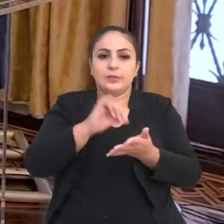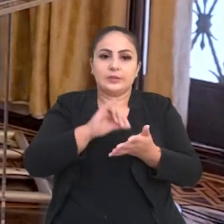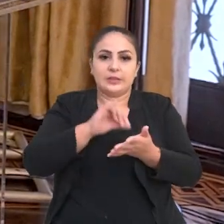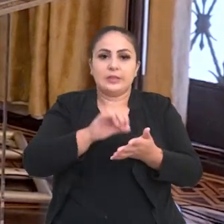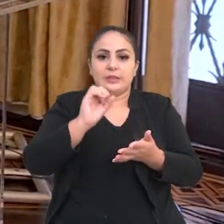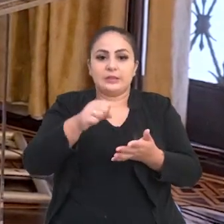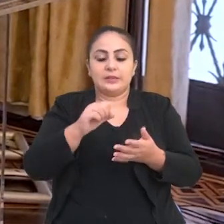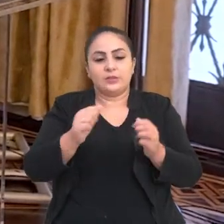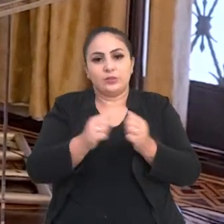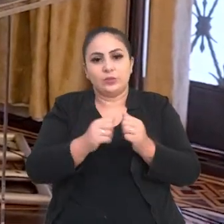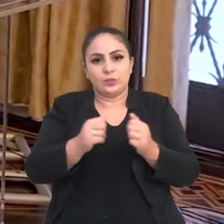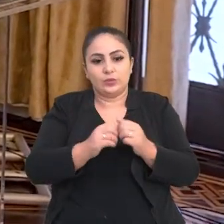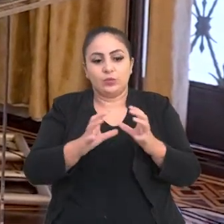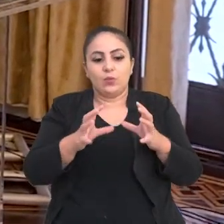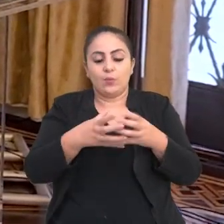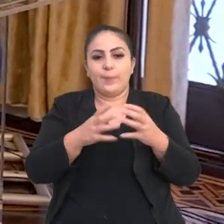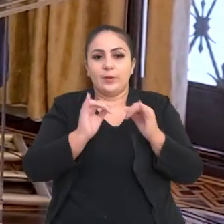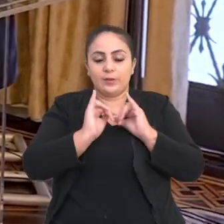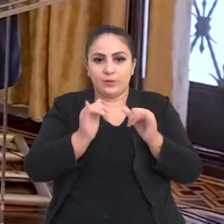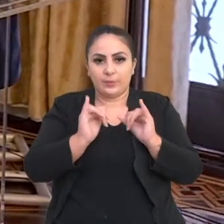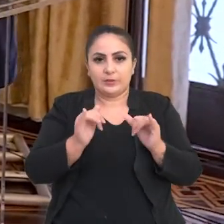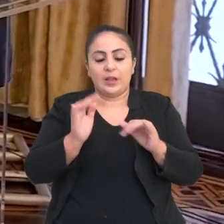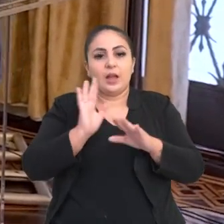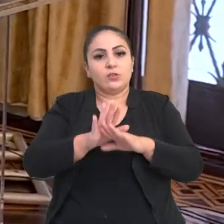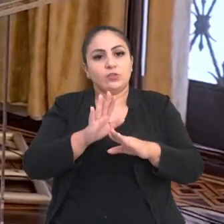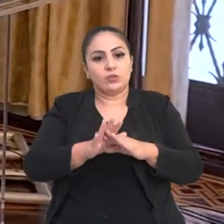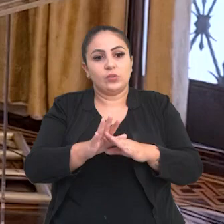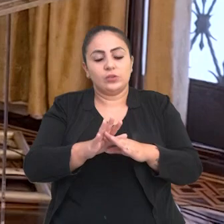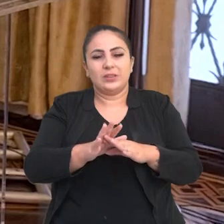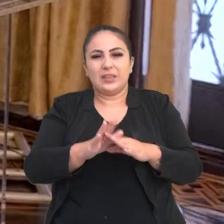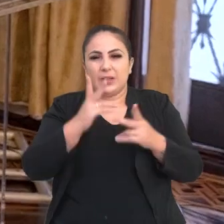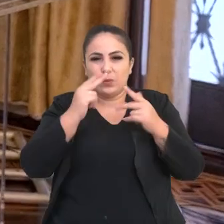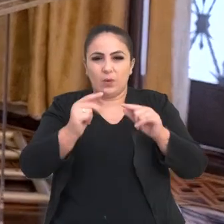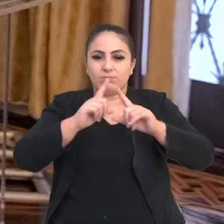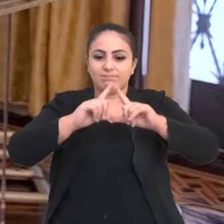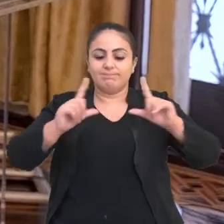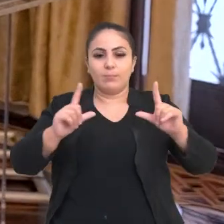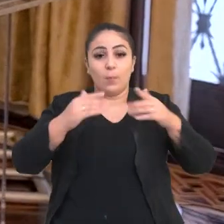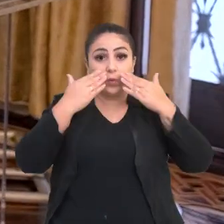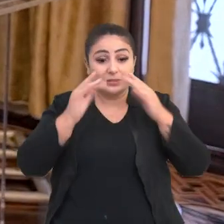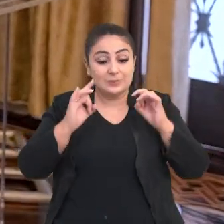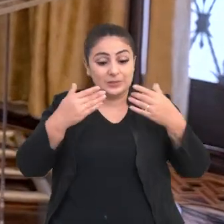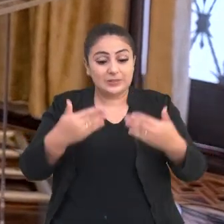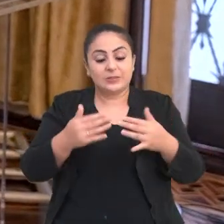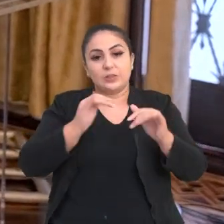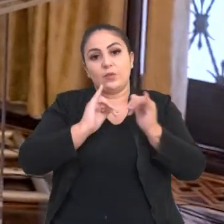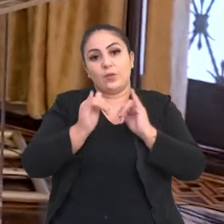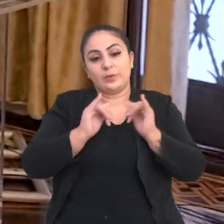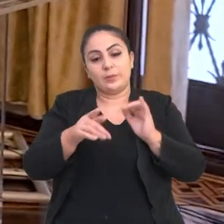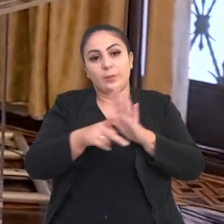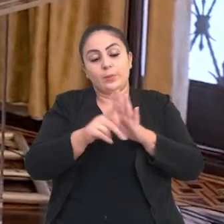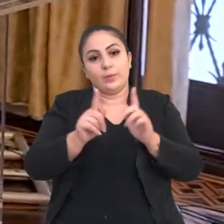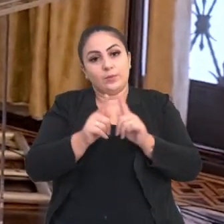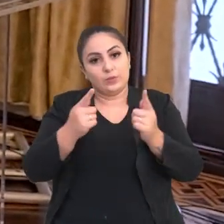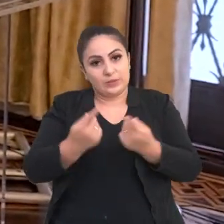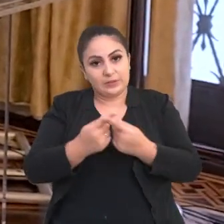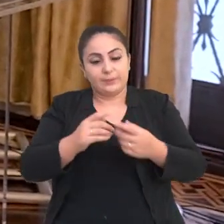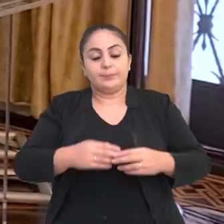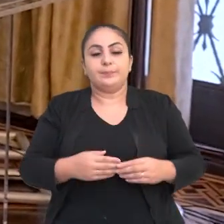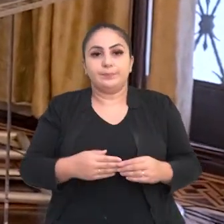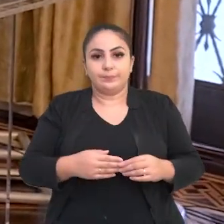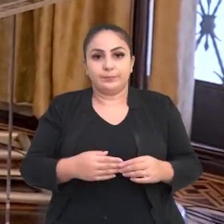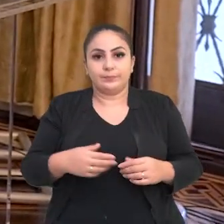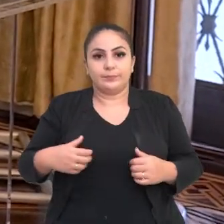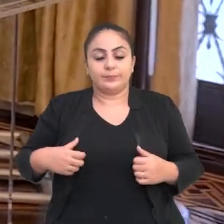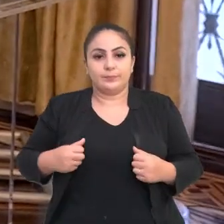buscar aí uma centralidade de um conjunto de informações que nos ajude em um painel, em dashboards específicos de informações para a